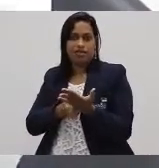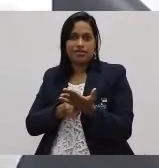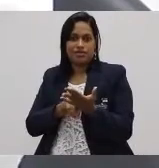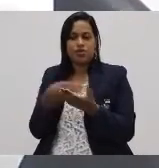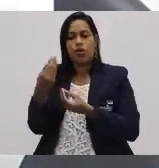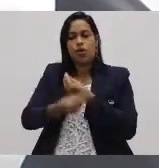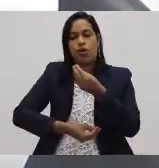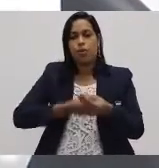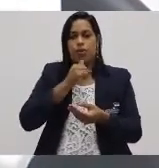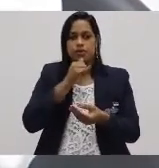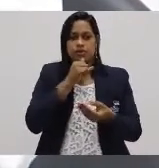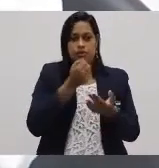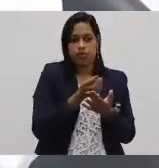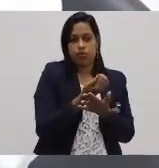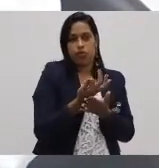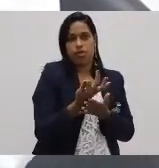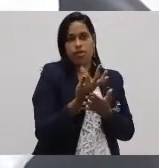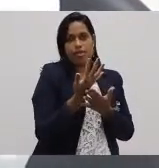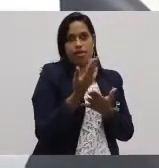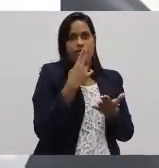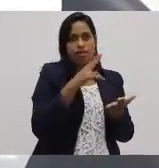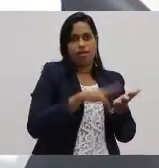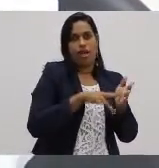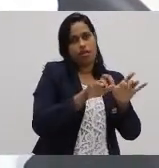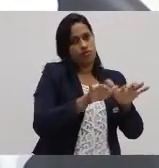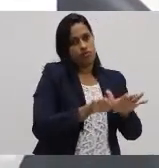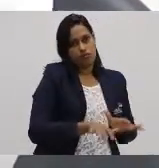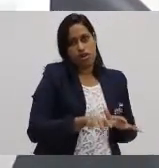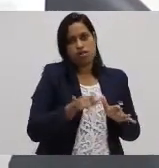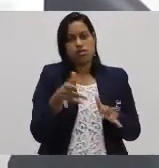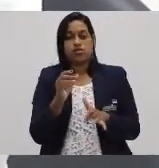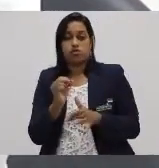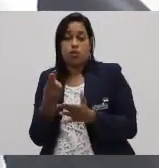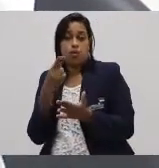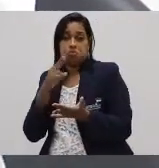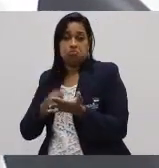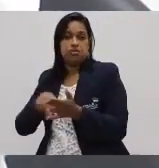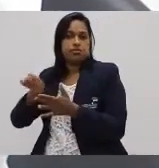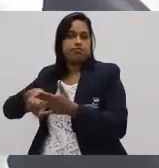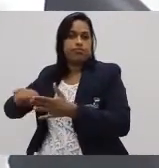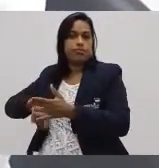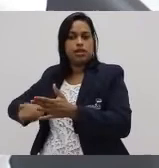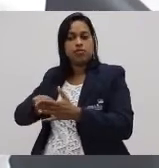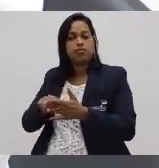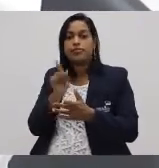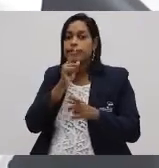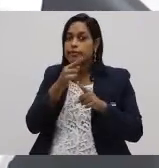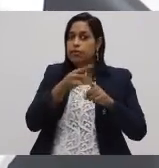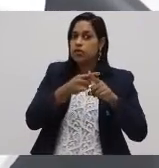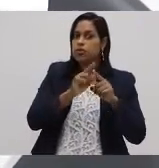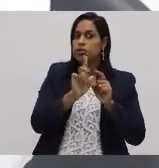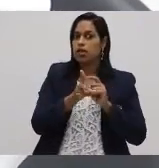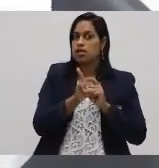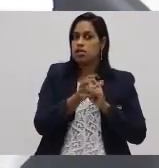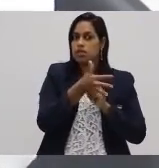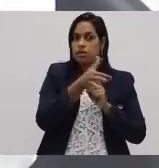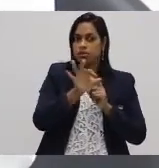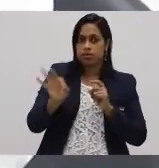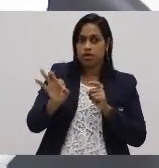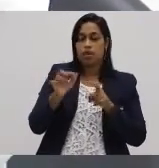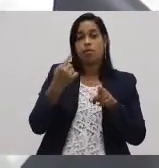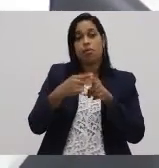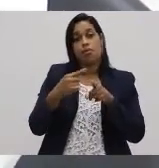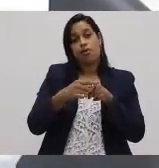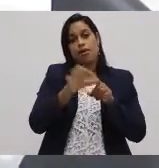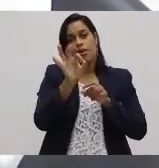pelo número de cartas digitadas, vezes 100. Cada vez que eu multiplico um resultado desse por 100, eu estou trazendo um